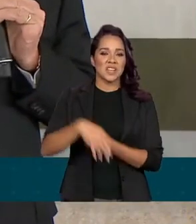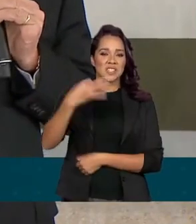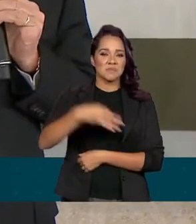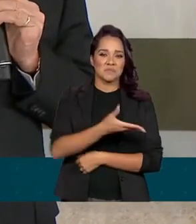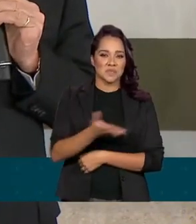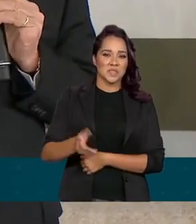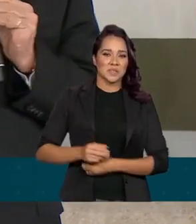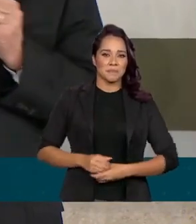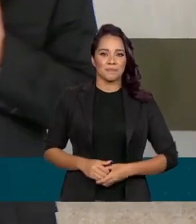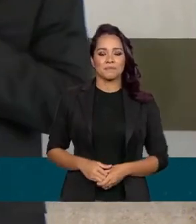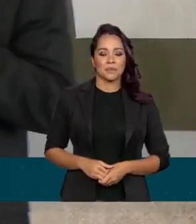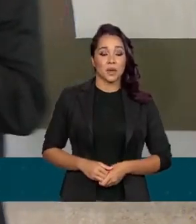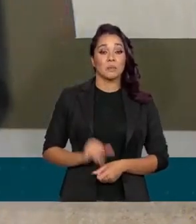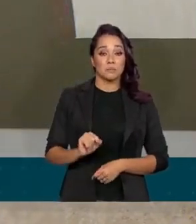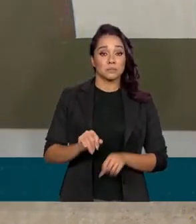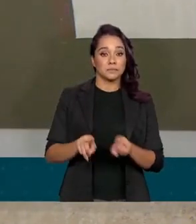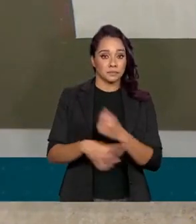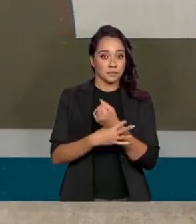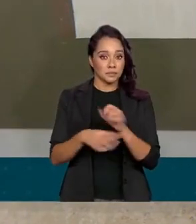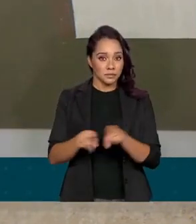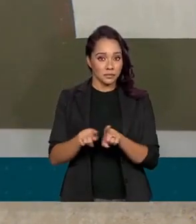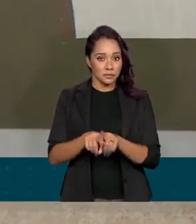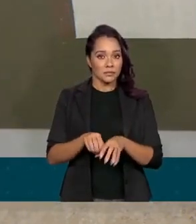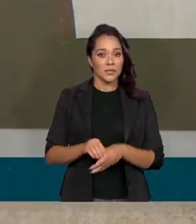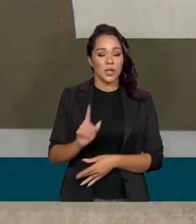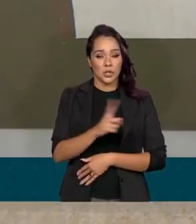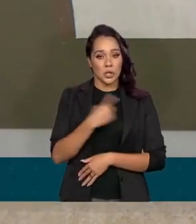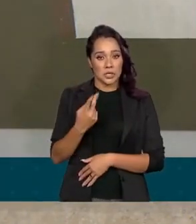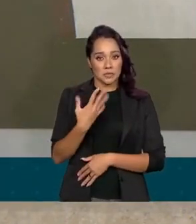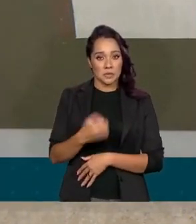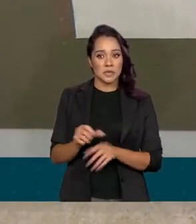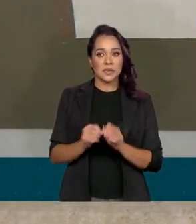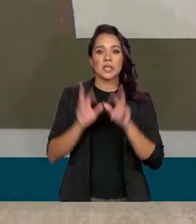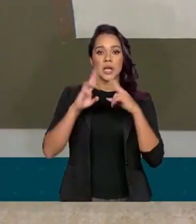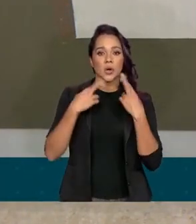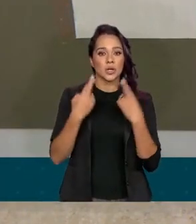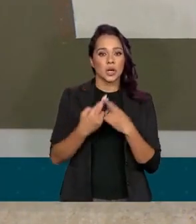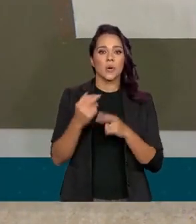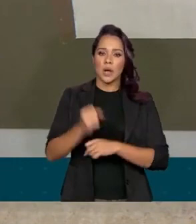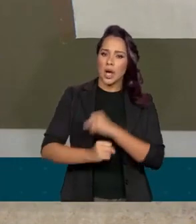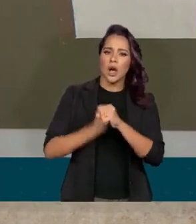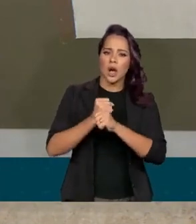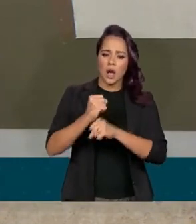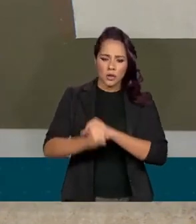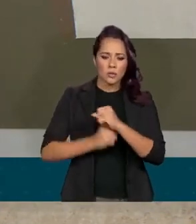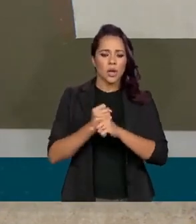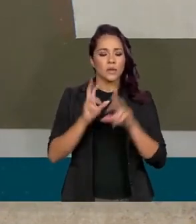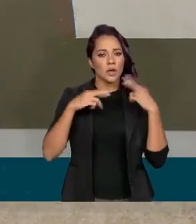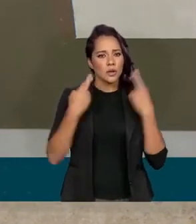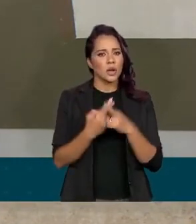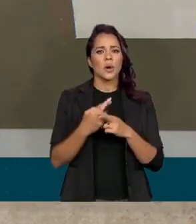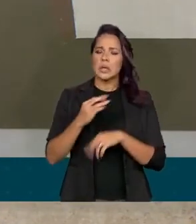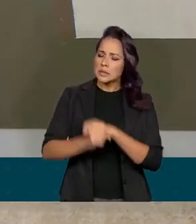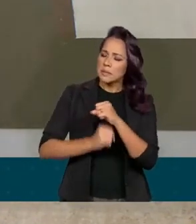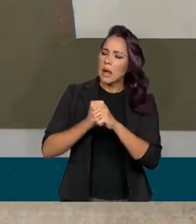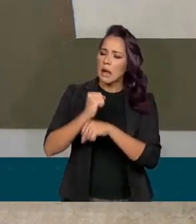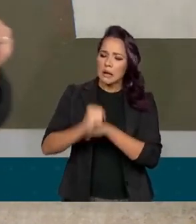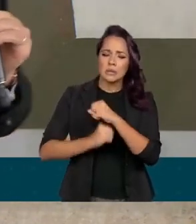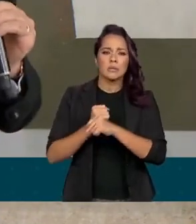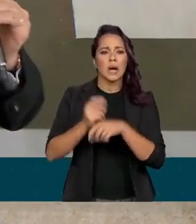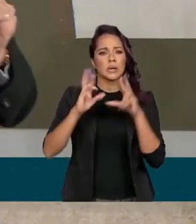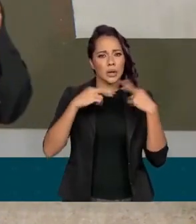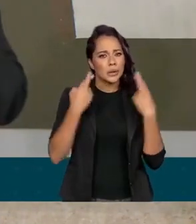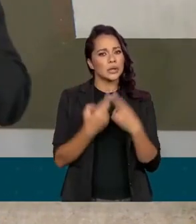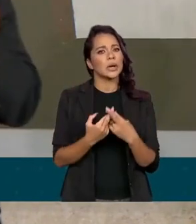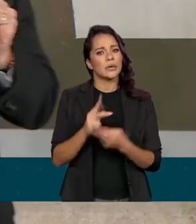vocês vão ter. E posso garantir para vocês, nós vamos fazer reunião anual. Todo ano a gente vai ter uma